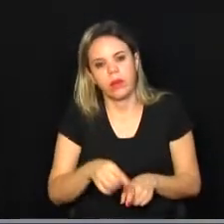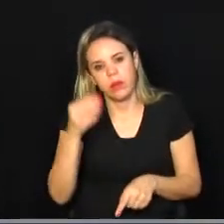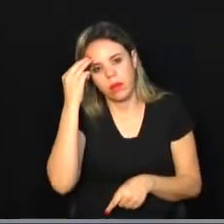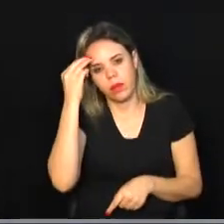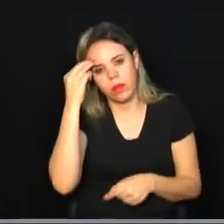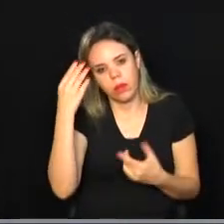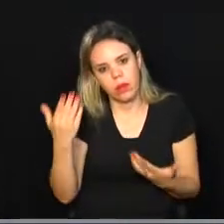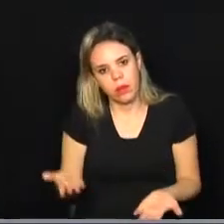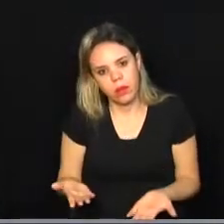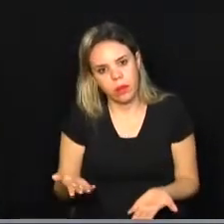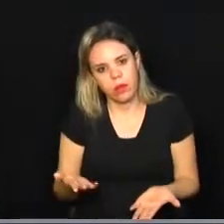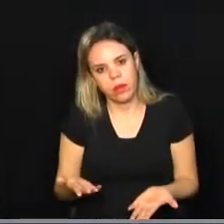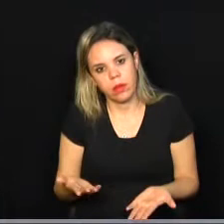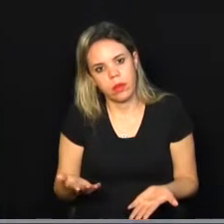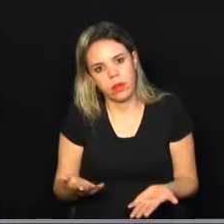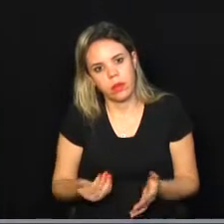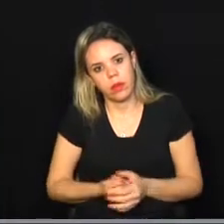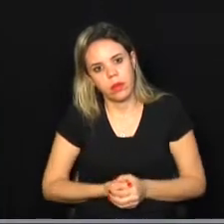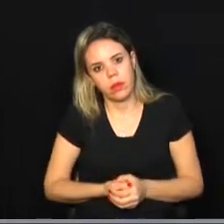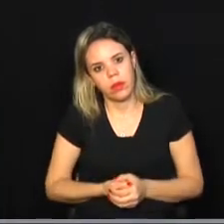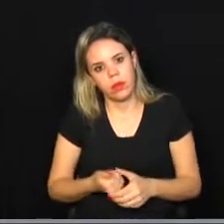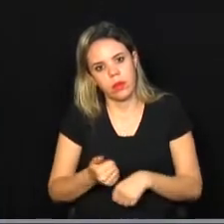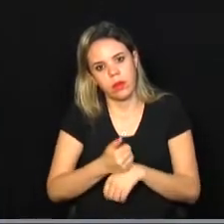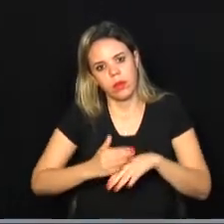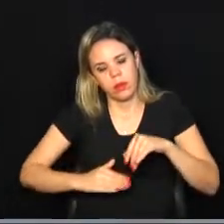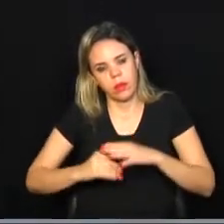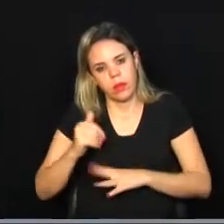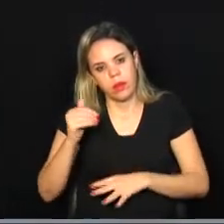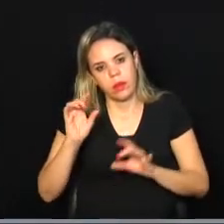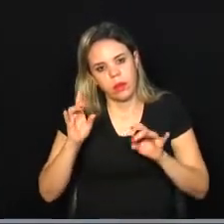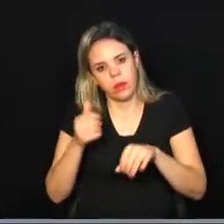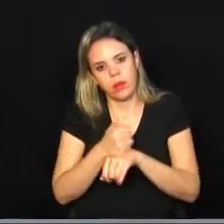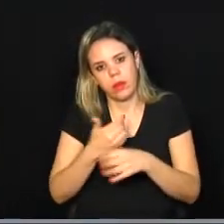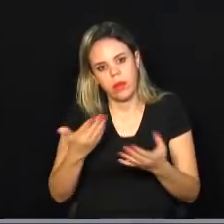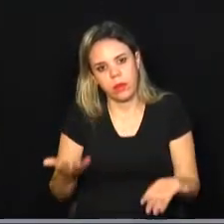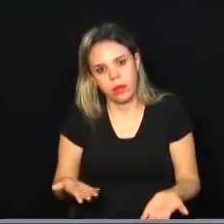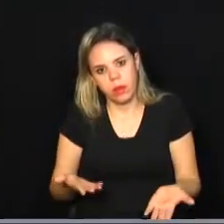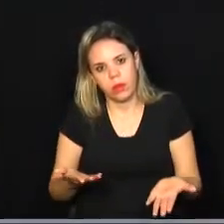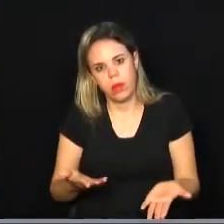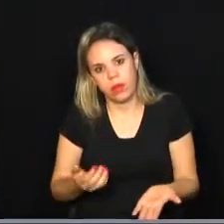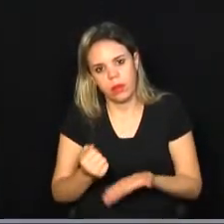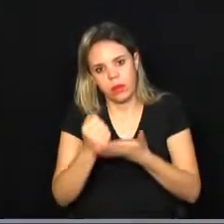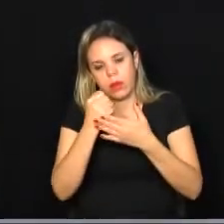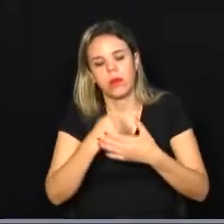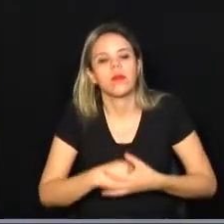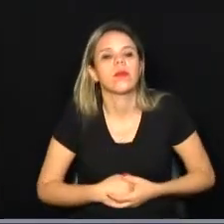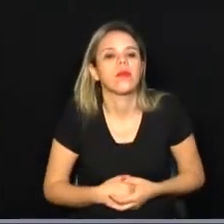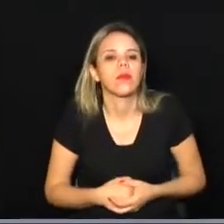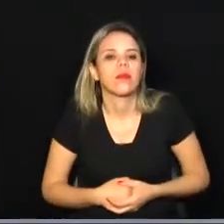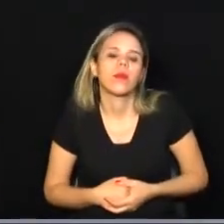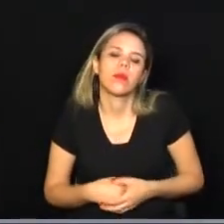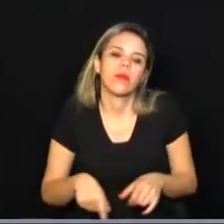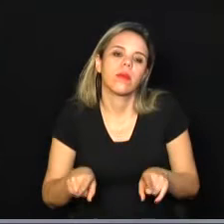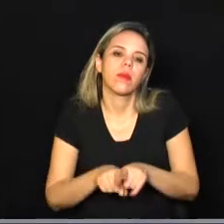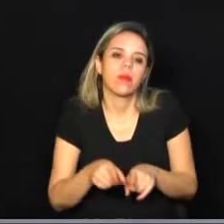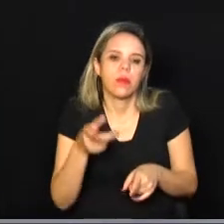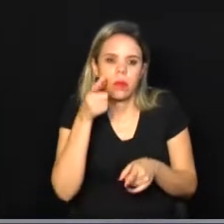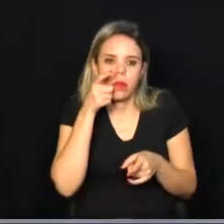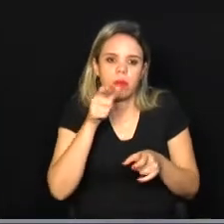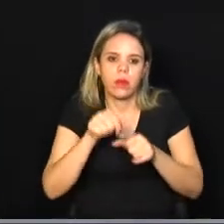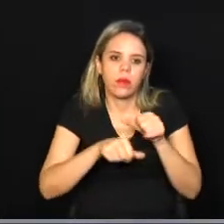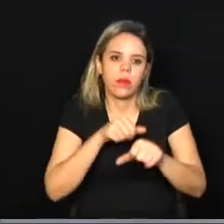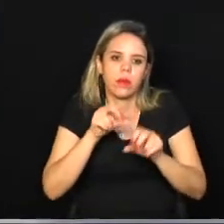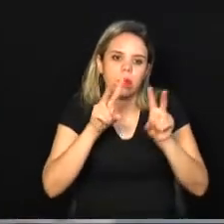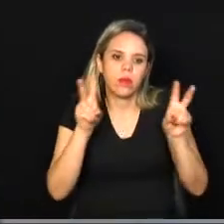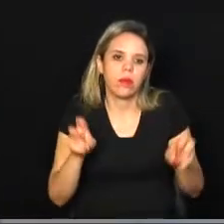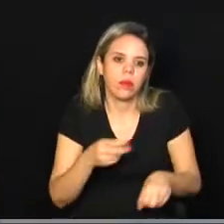E aí, nada mais do que um profissional especializado nisso para te ajudar. Então, eu também vejo uma transição nessa questão